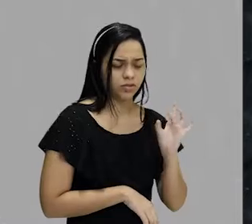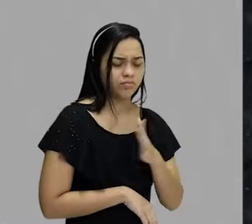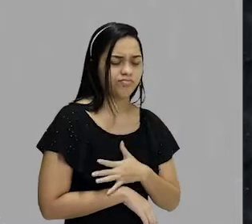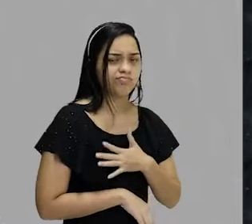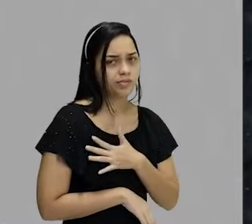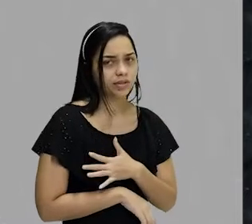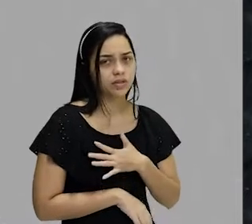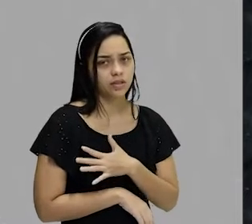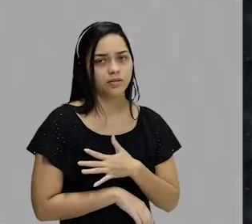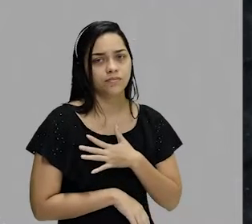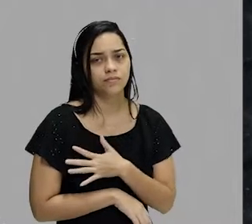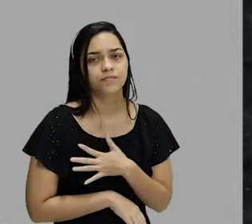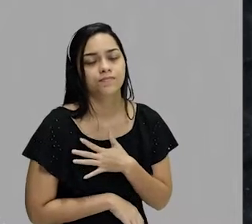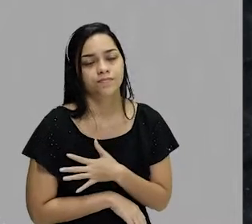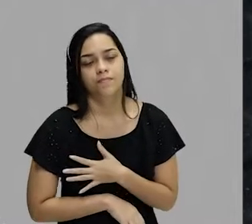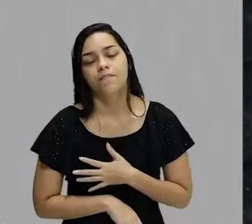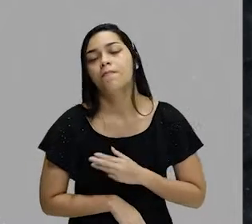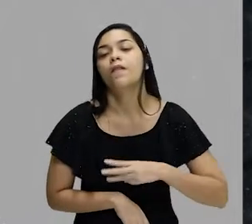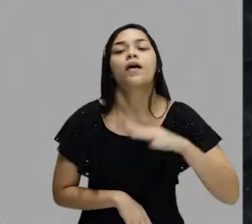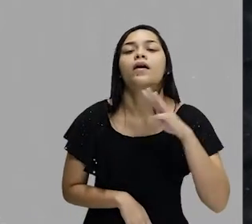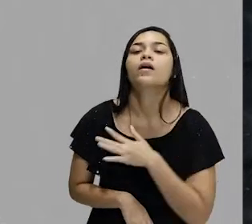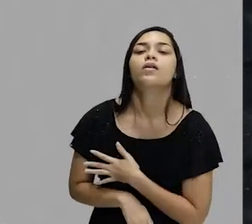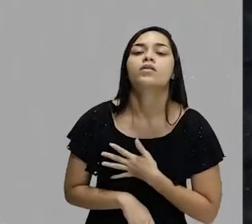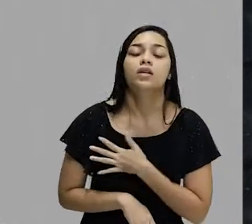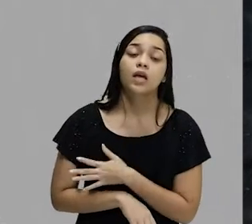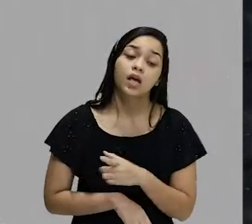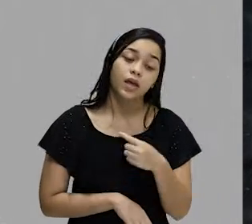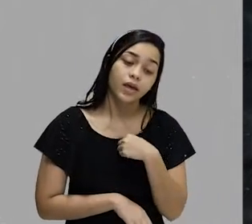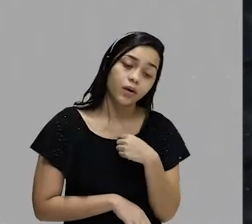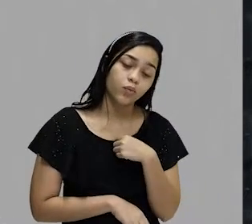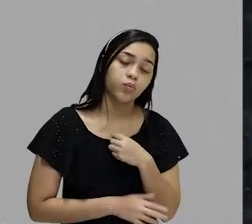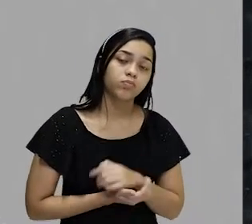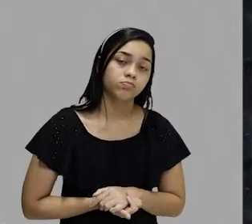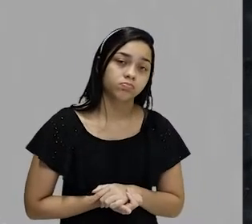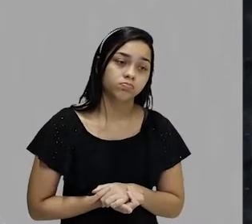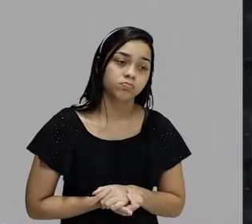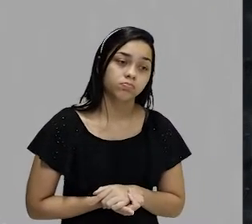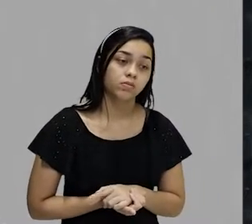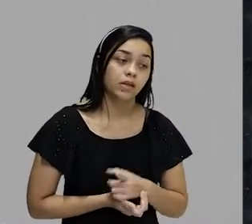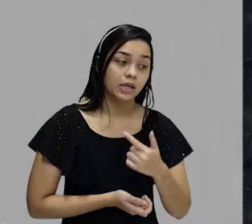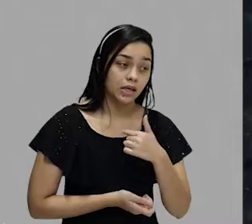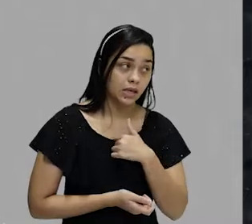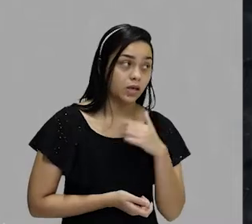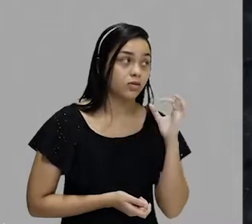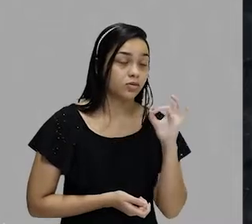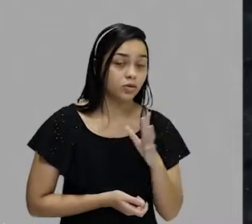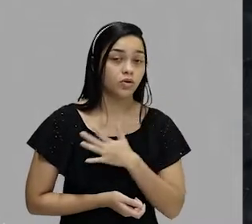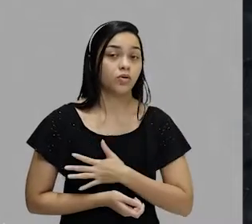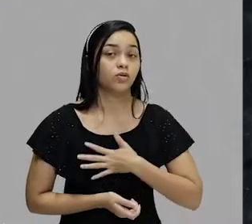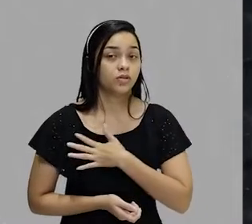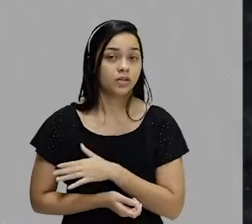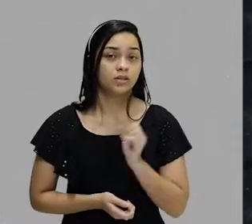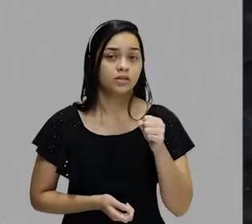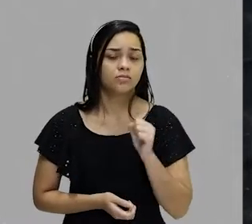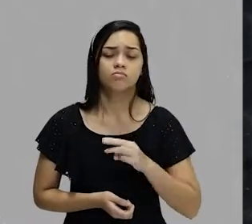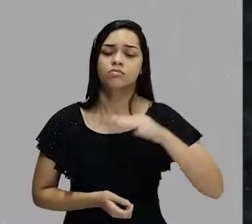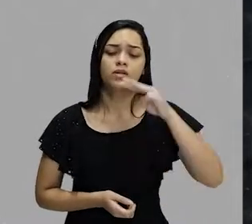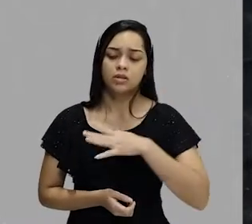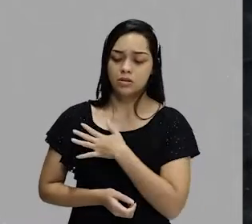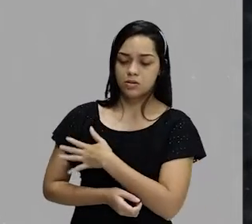oração? Quem gostaria? Eu. Eu apenas gostaria.